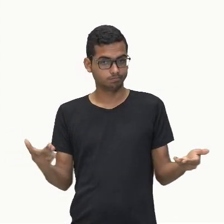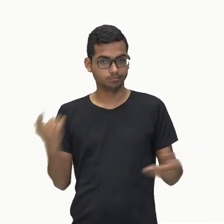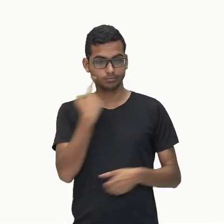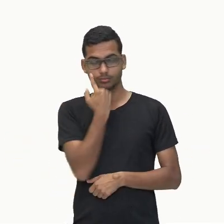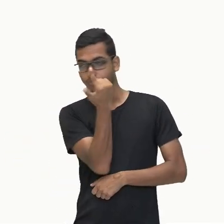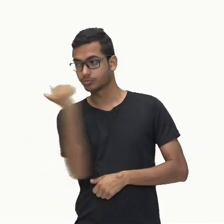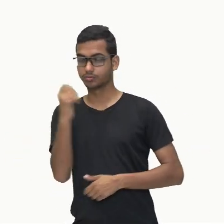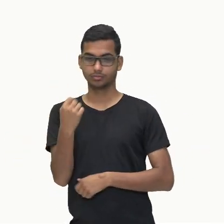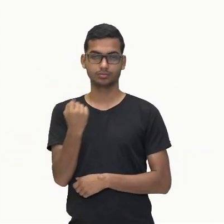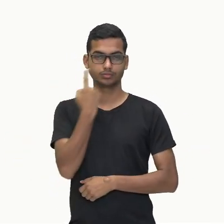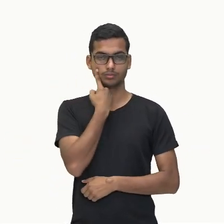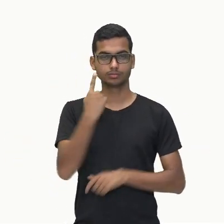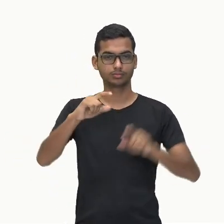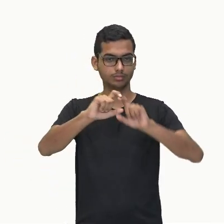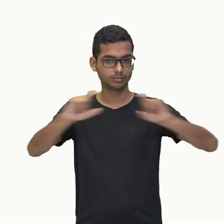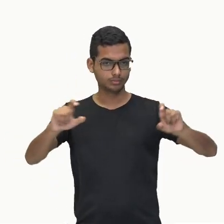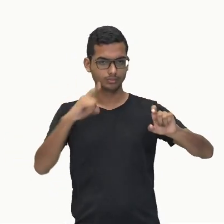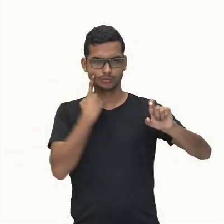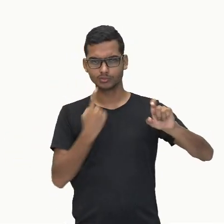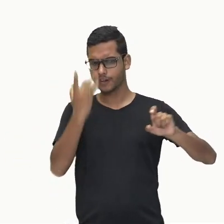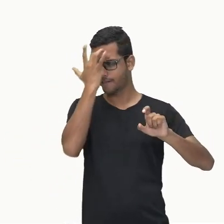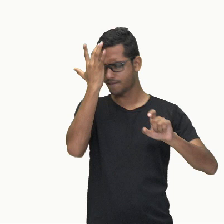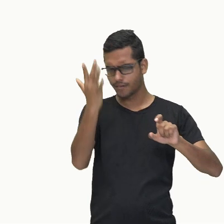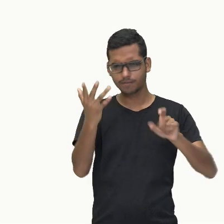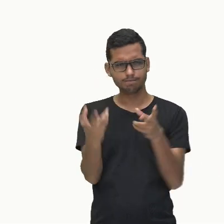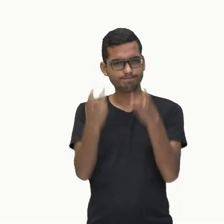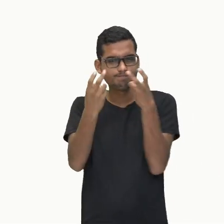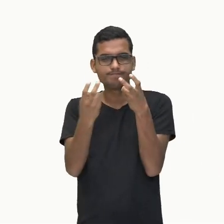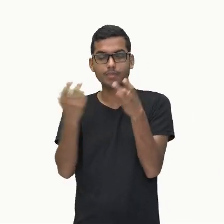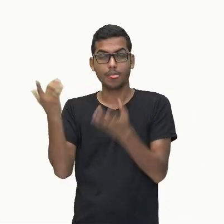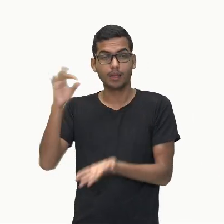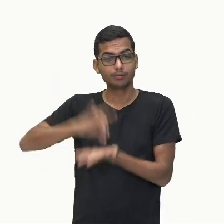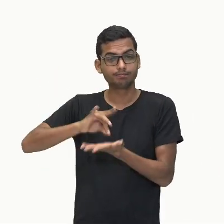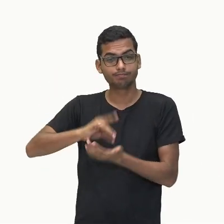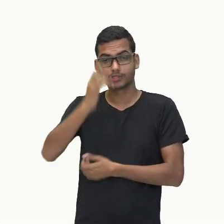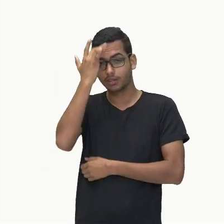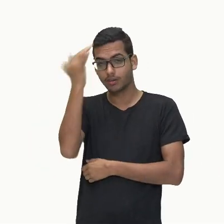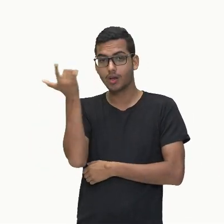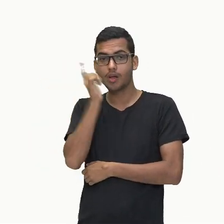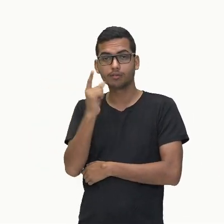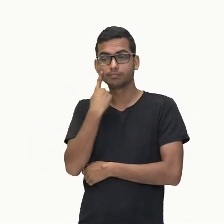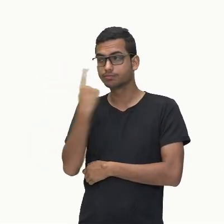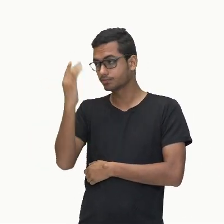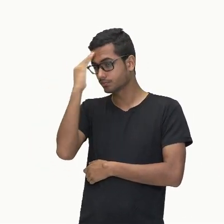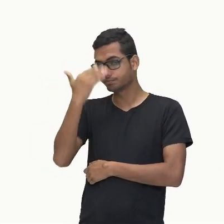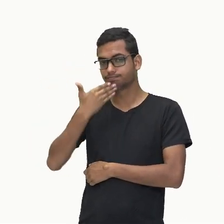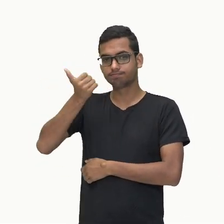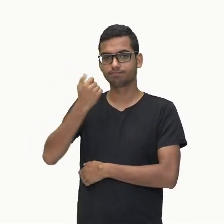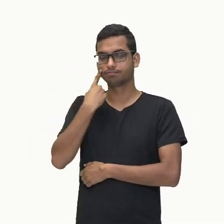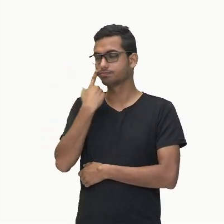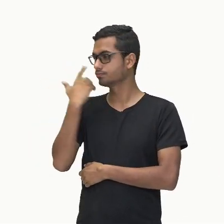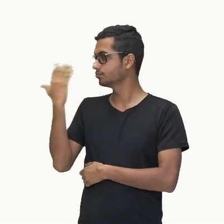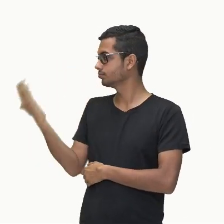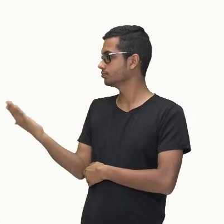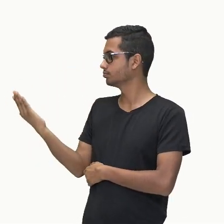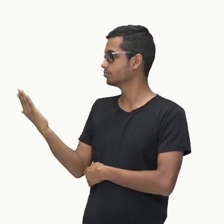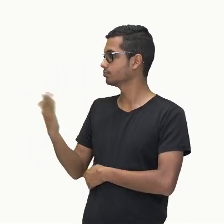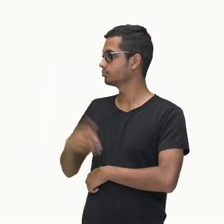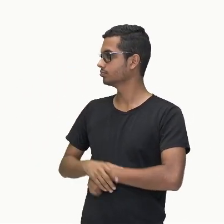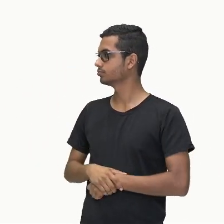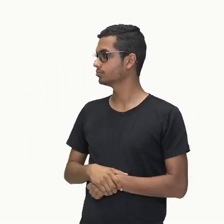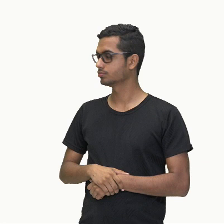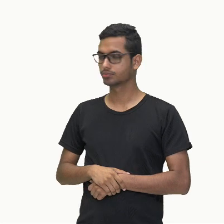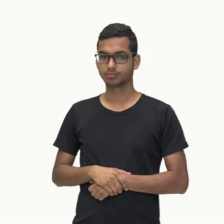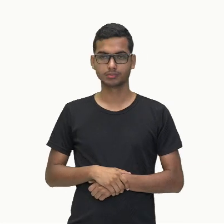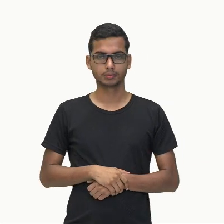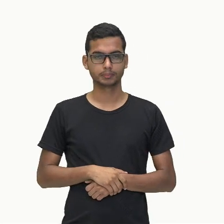outra relação. A outra relação é bem mais fácil da gente definir as correspondências. A relação S